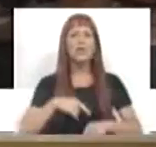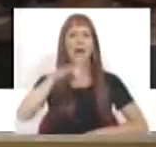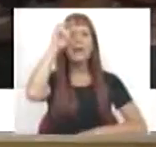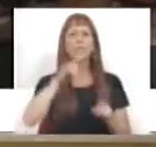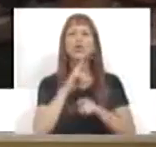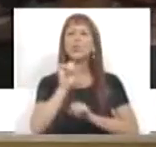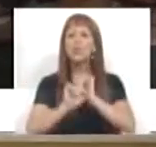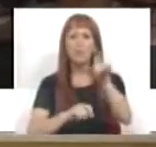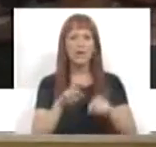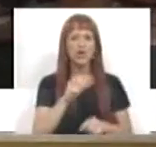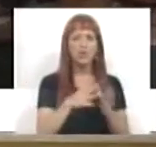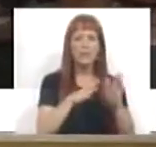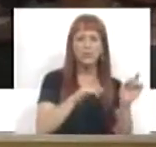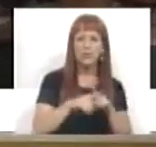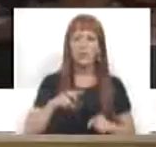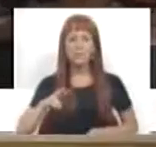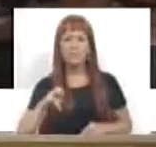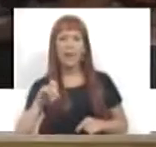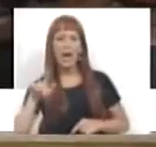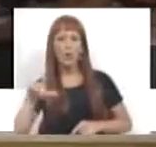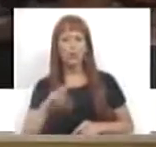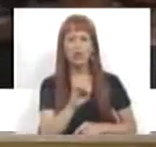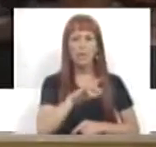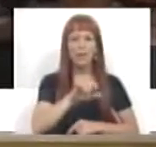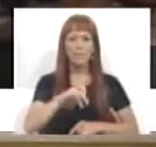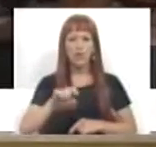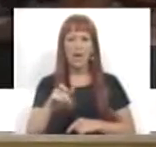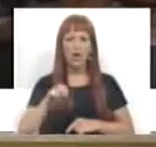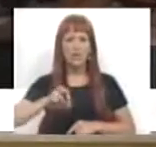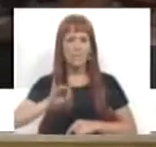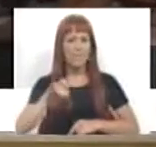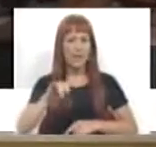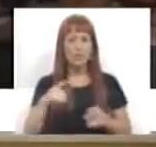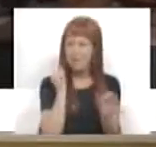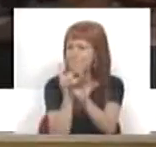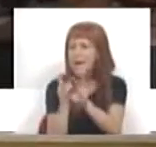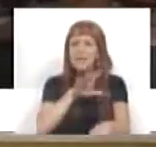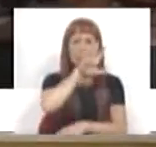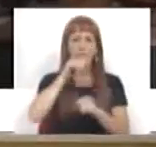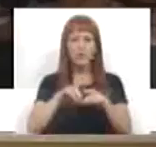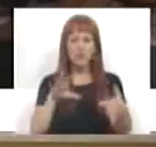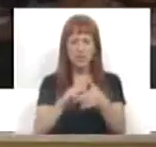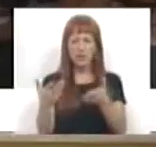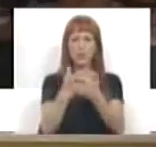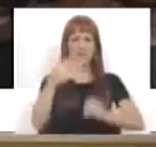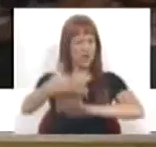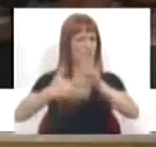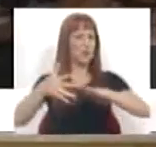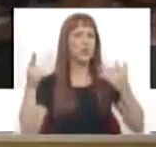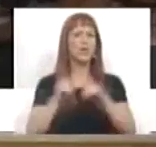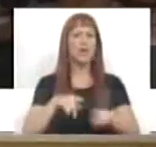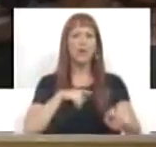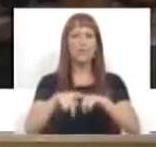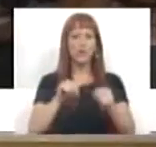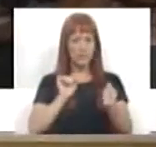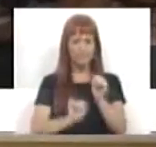Lembremos os seus nomes: Espírito Santo, Melo, Champalimau, Queiroz Pereira. São as mesmas famílias do comércio e da indústria e da